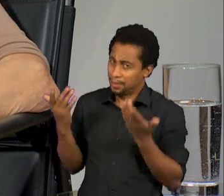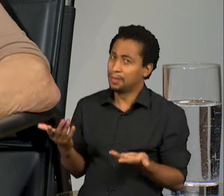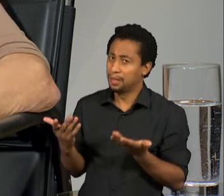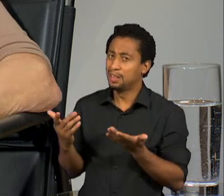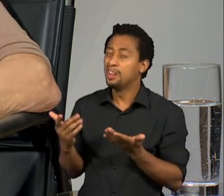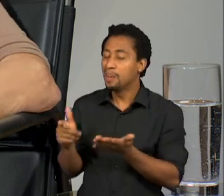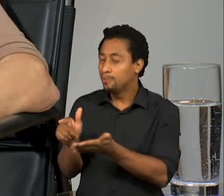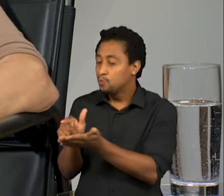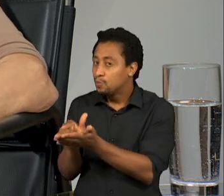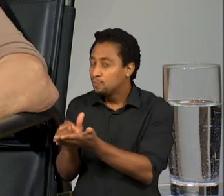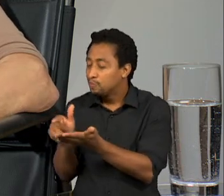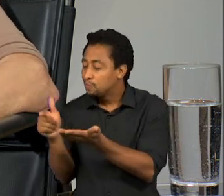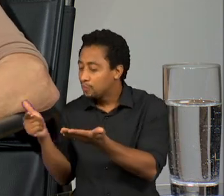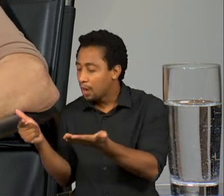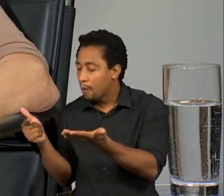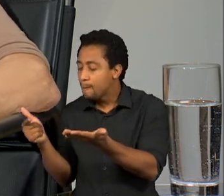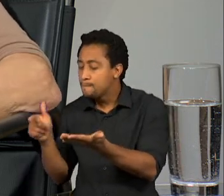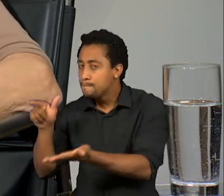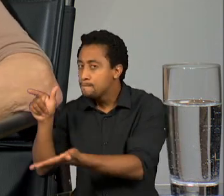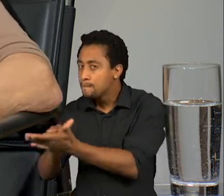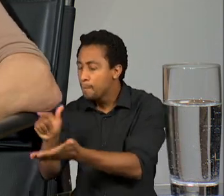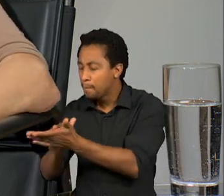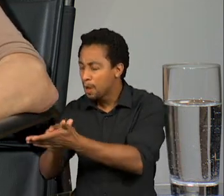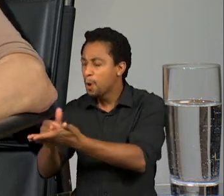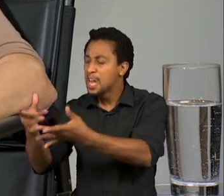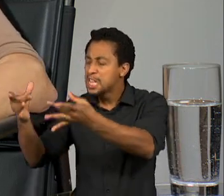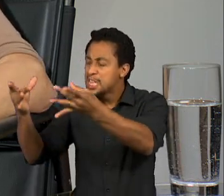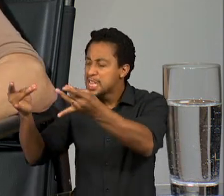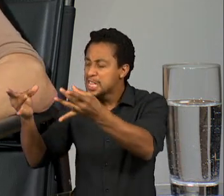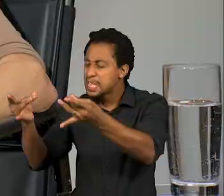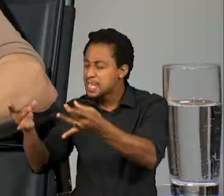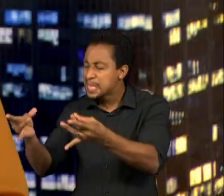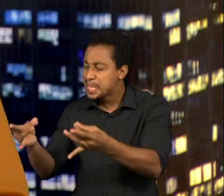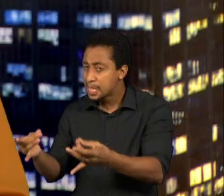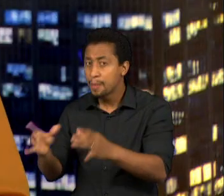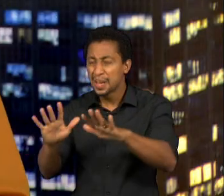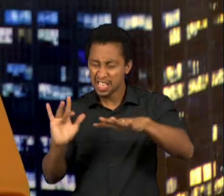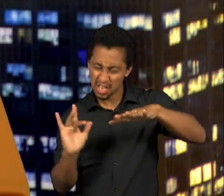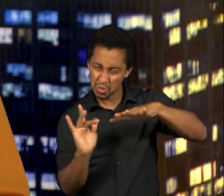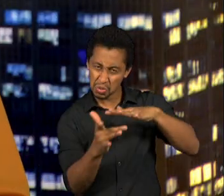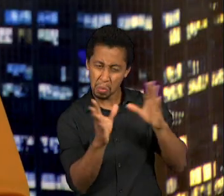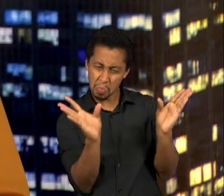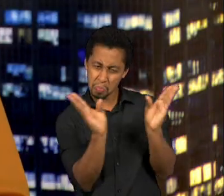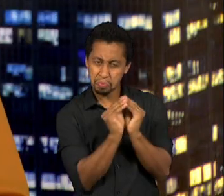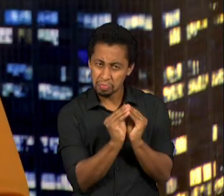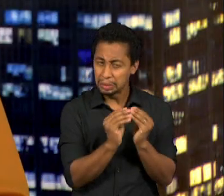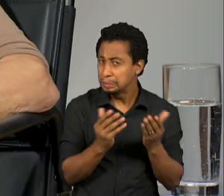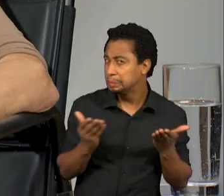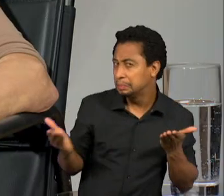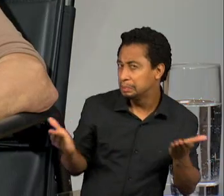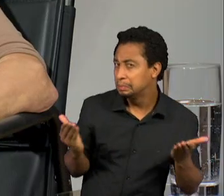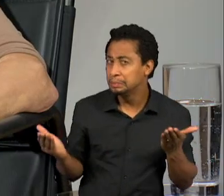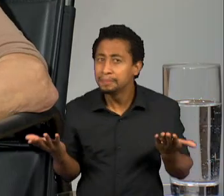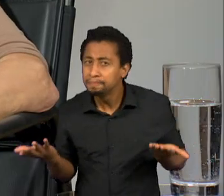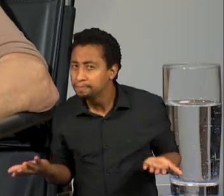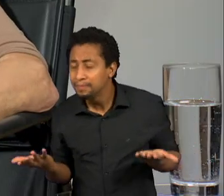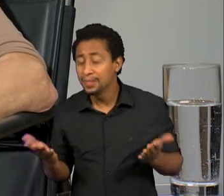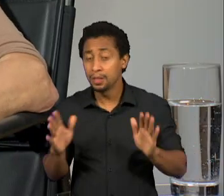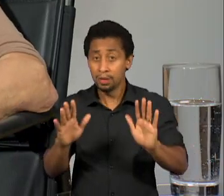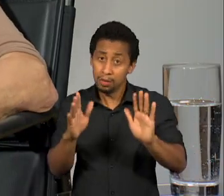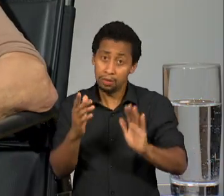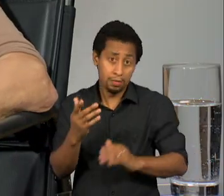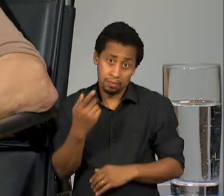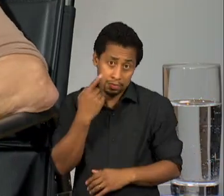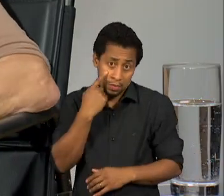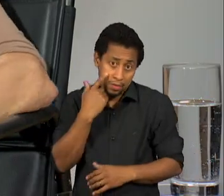eu também não gosto dessa separação entre superfície e profundidade. Eu gosto daquela frase do Valéry: o mais profundo